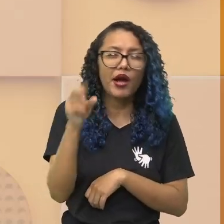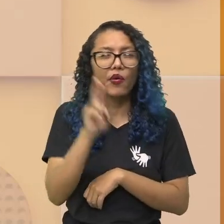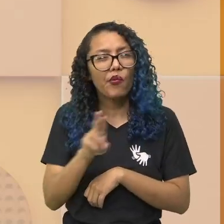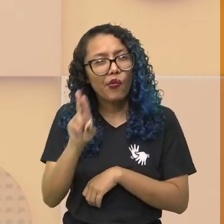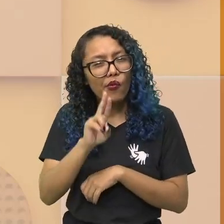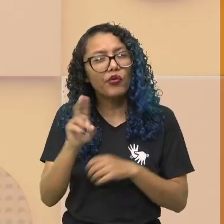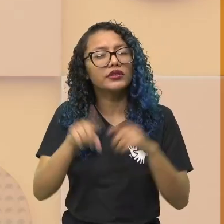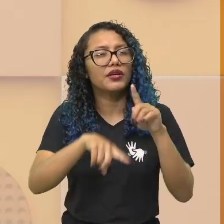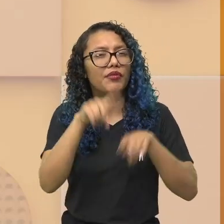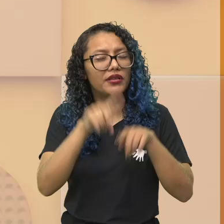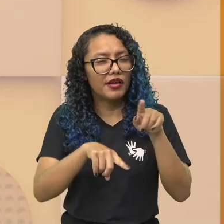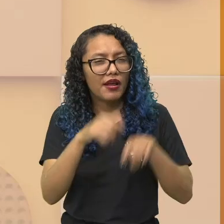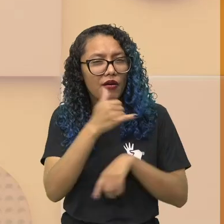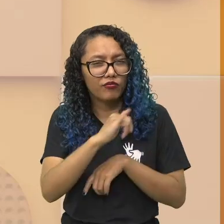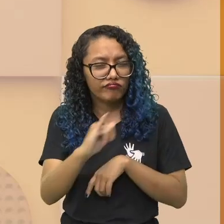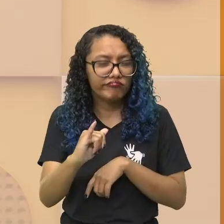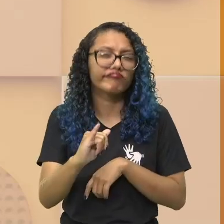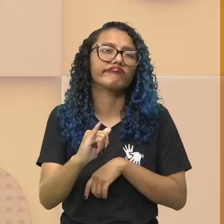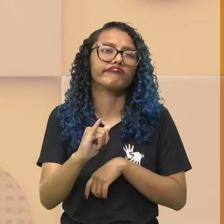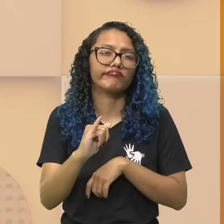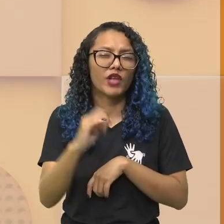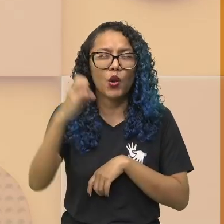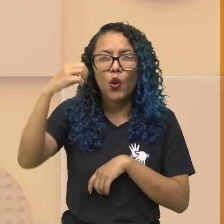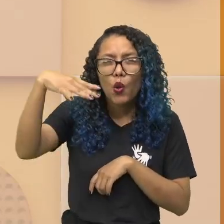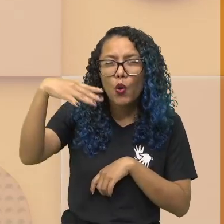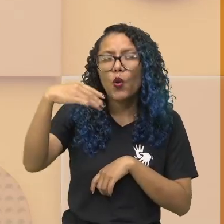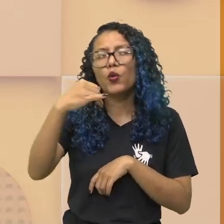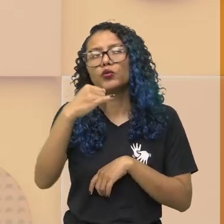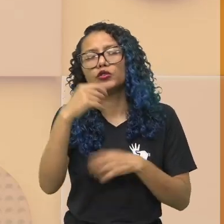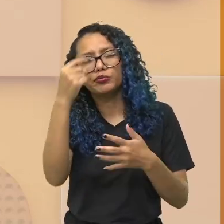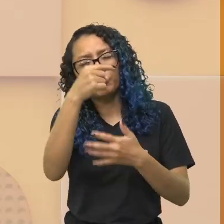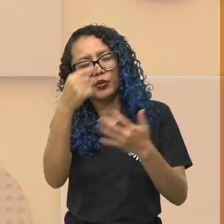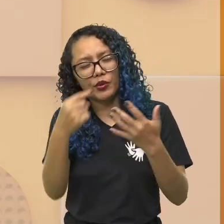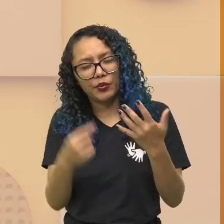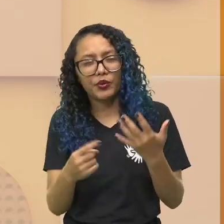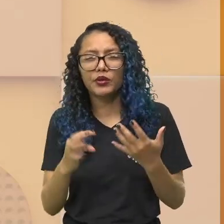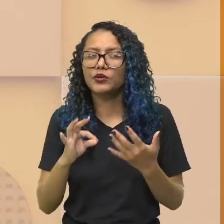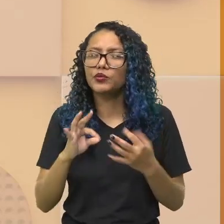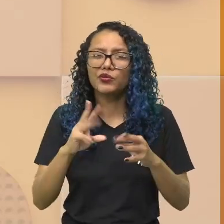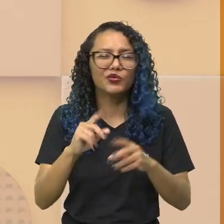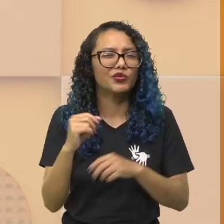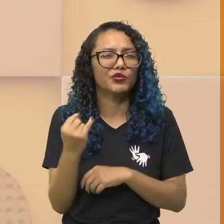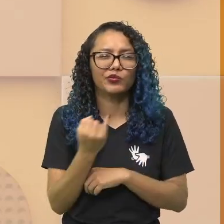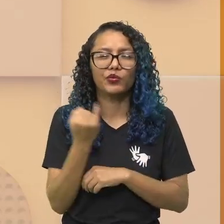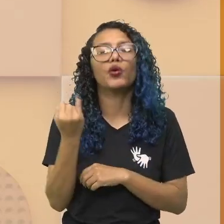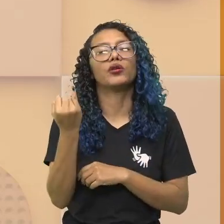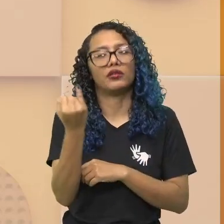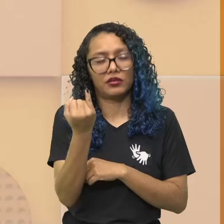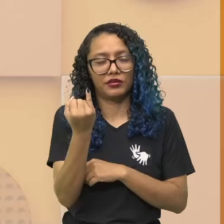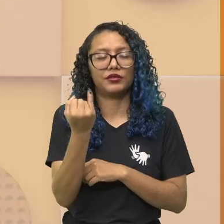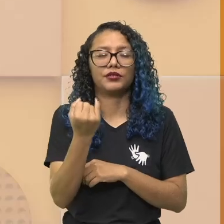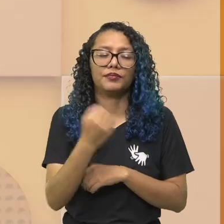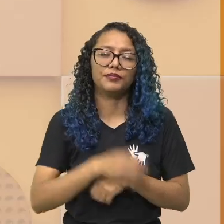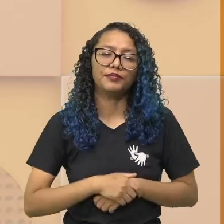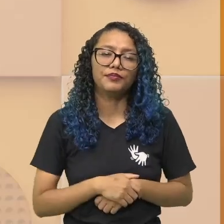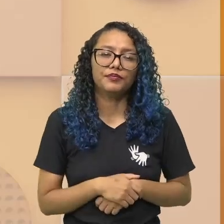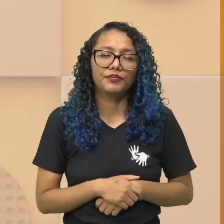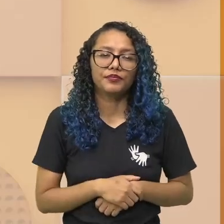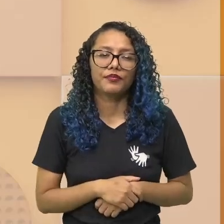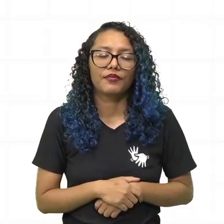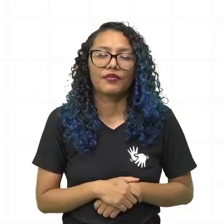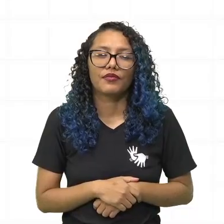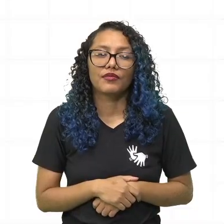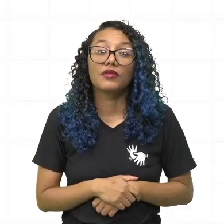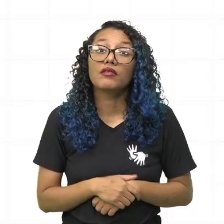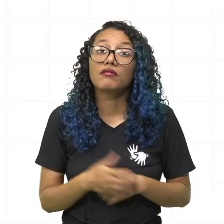equipamentos eletrônicos, energia de luz, né? Tudo isso acaba sendo muito importante para a sociedade. Aqui no Brasil, o